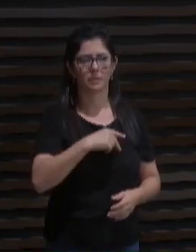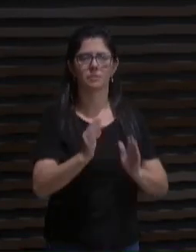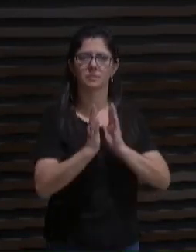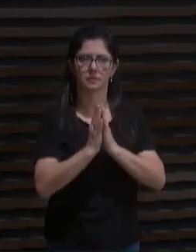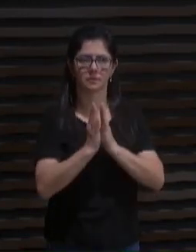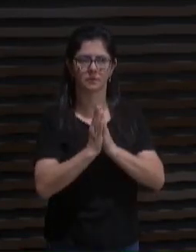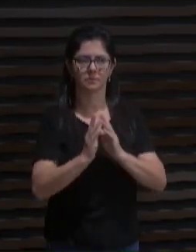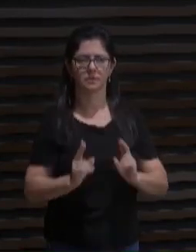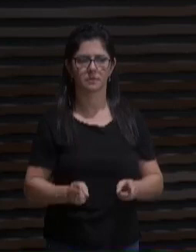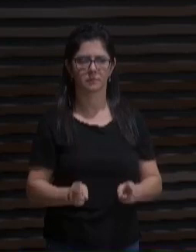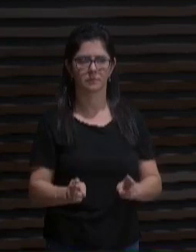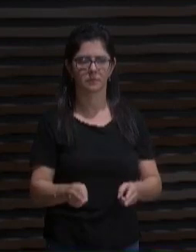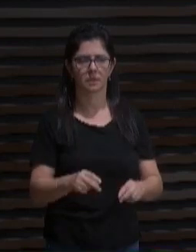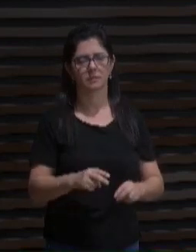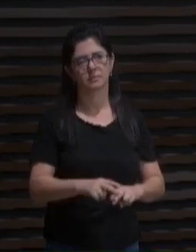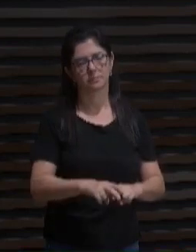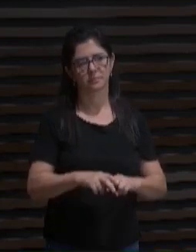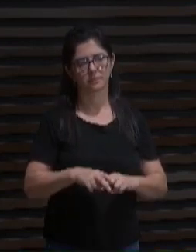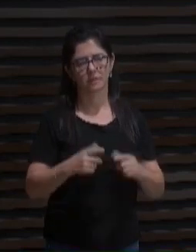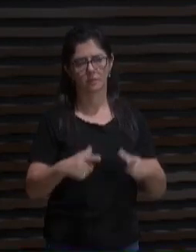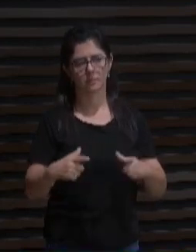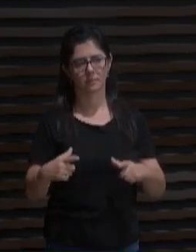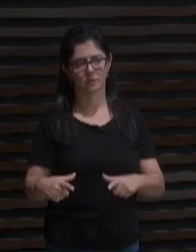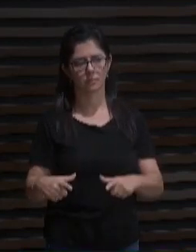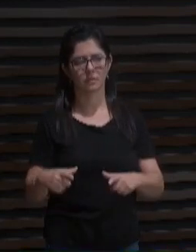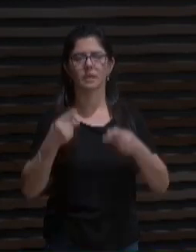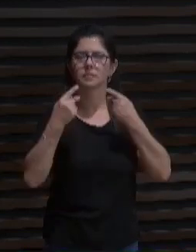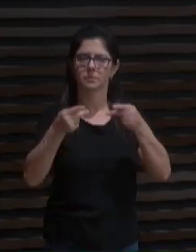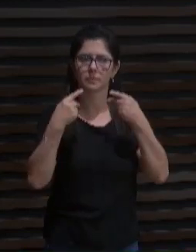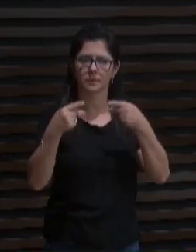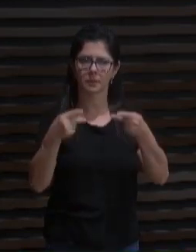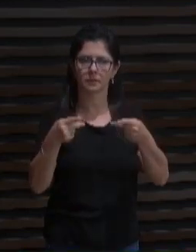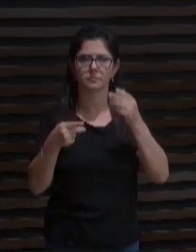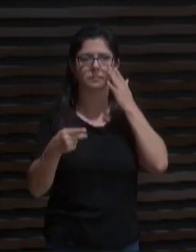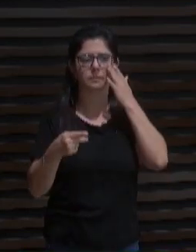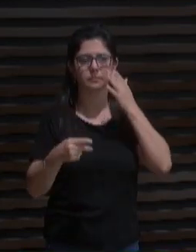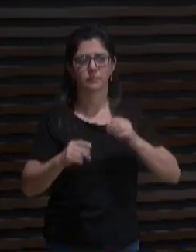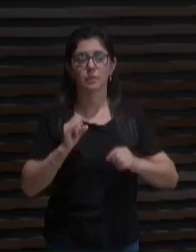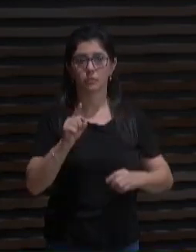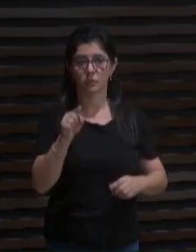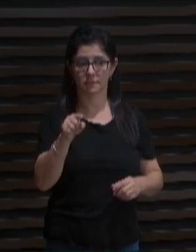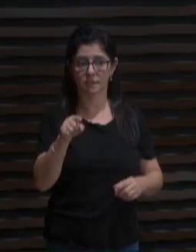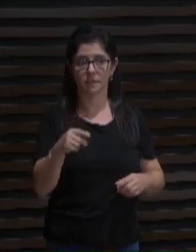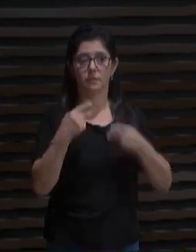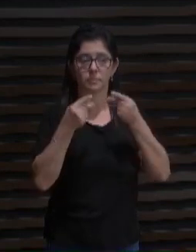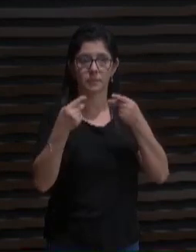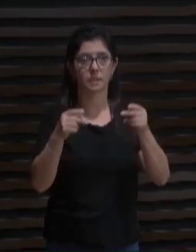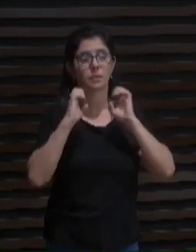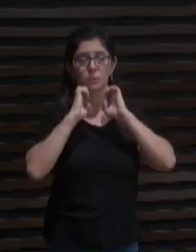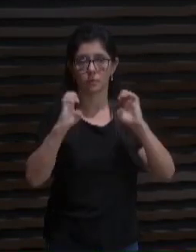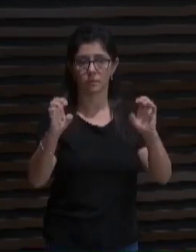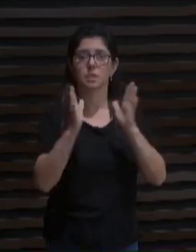por aqueles locais onde ele pregava o evangelho. Então, meu irmão, você está pregando o evangelho, anunciou para alguém, ore por essa